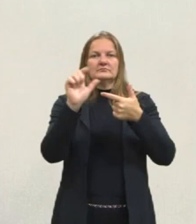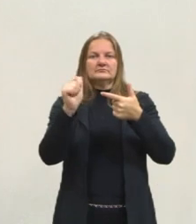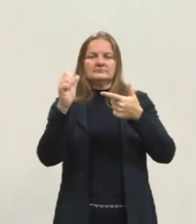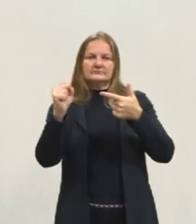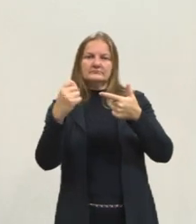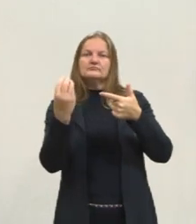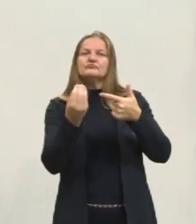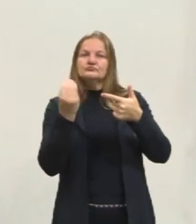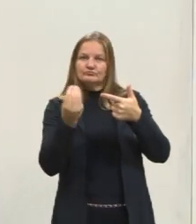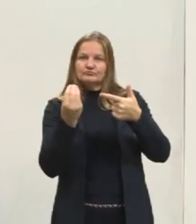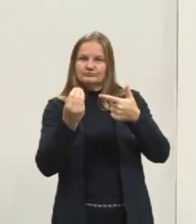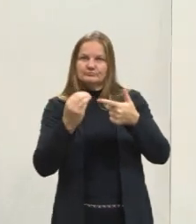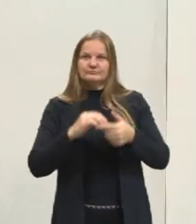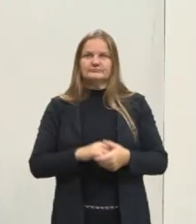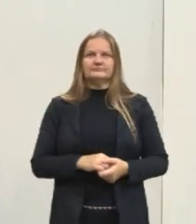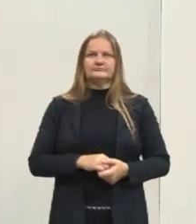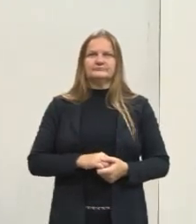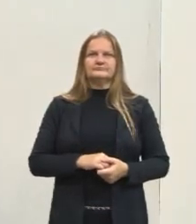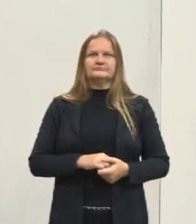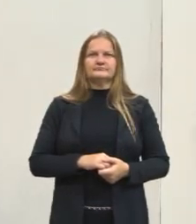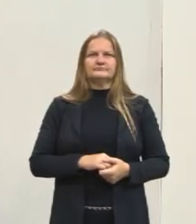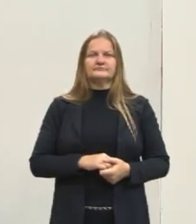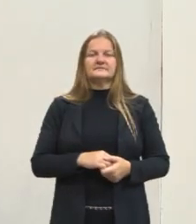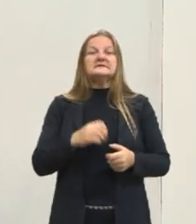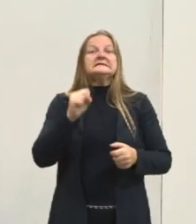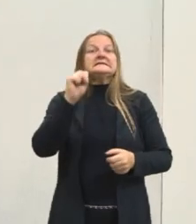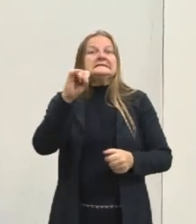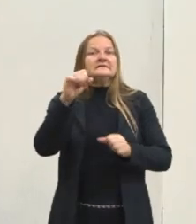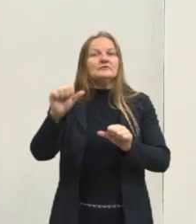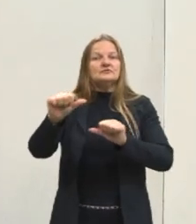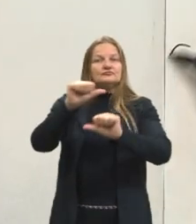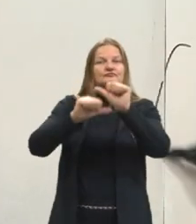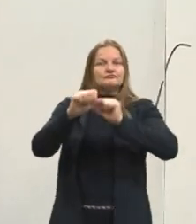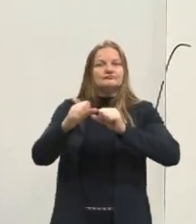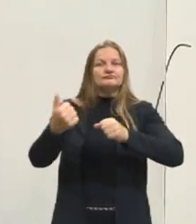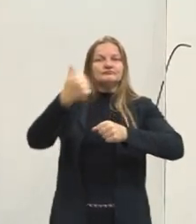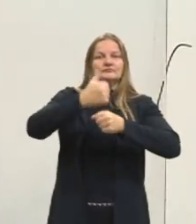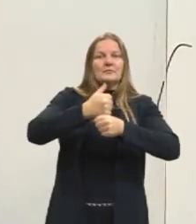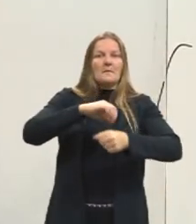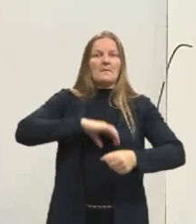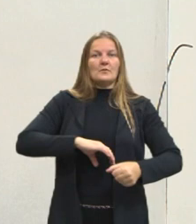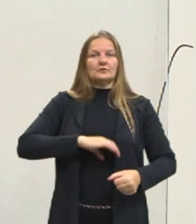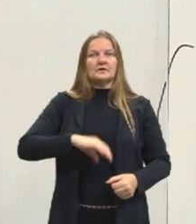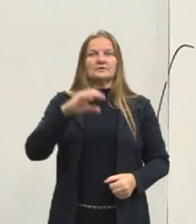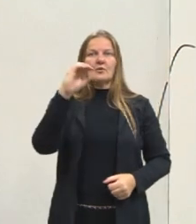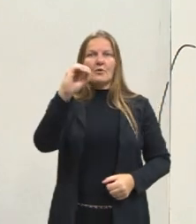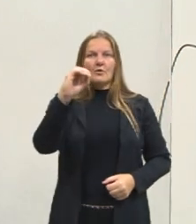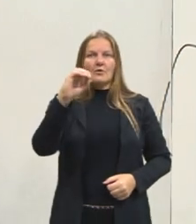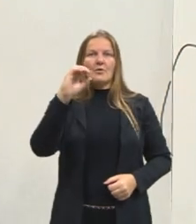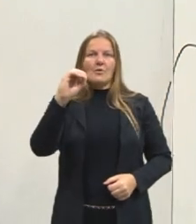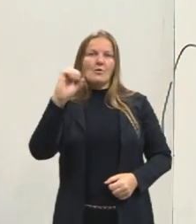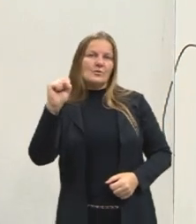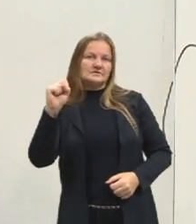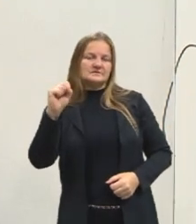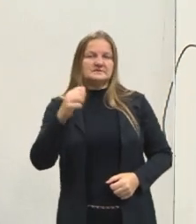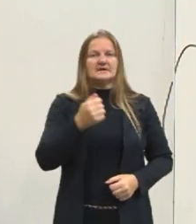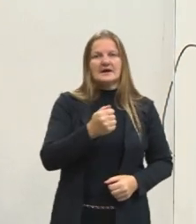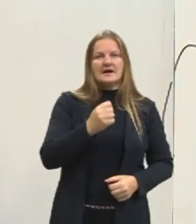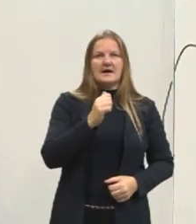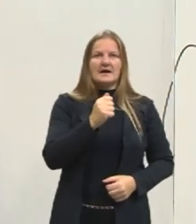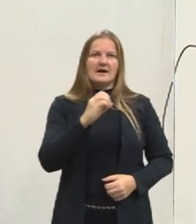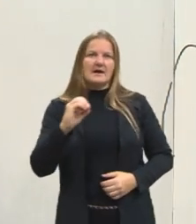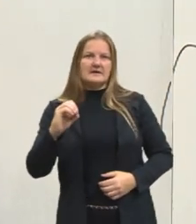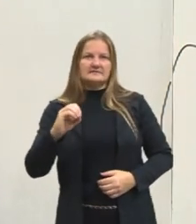um o os a e as e